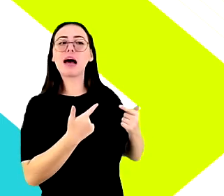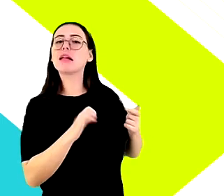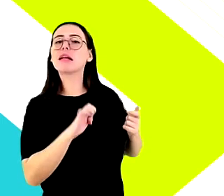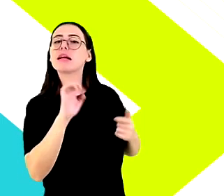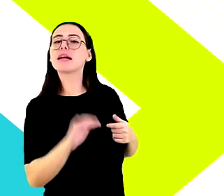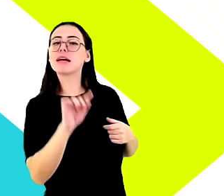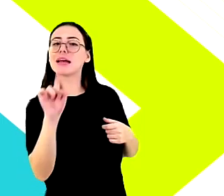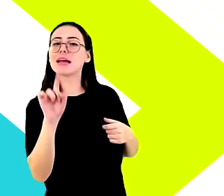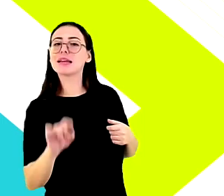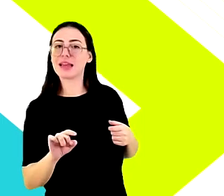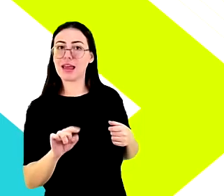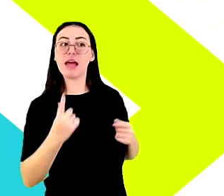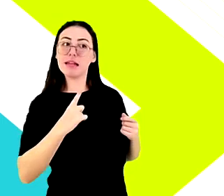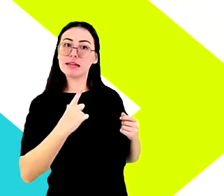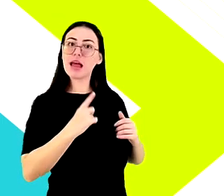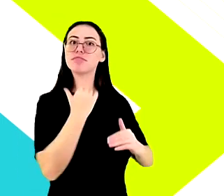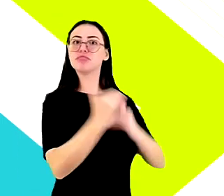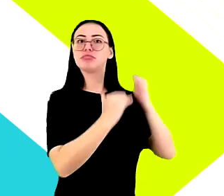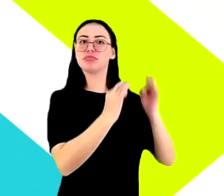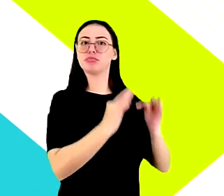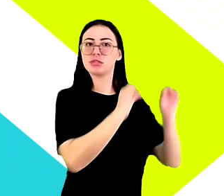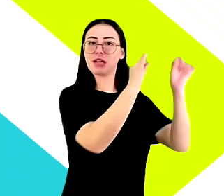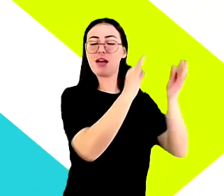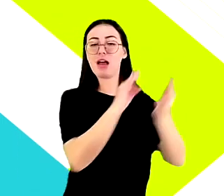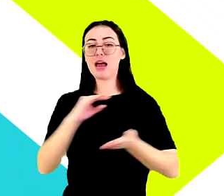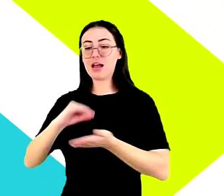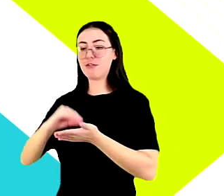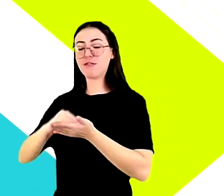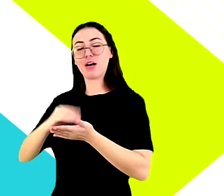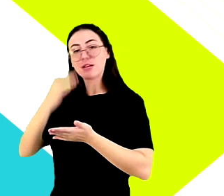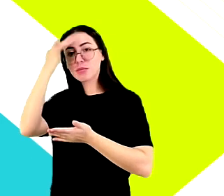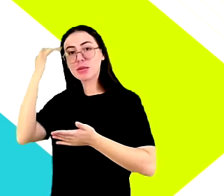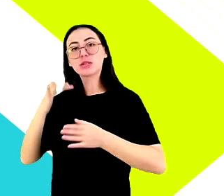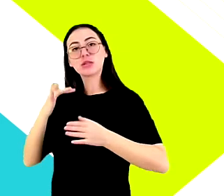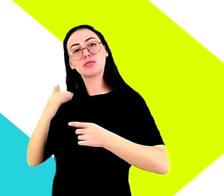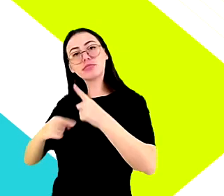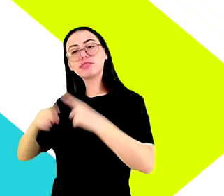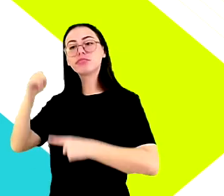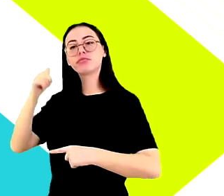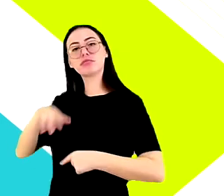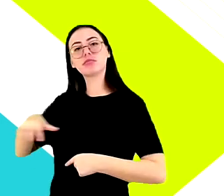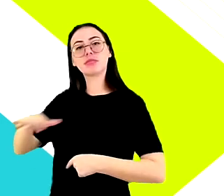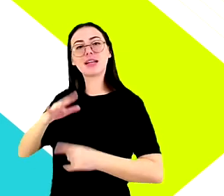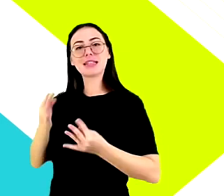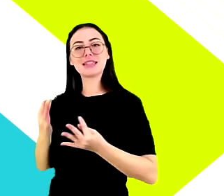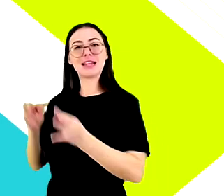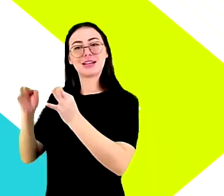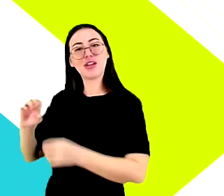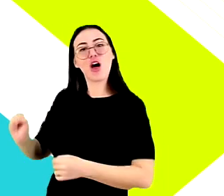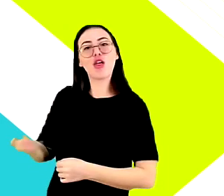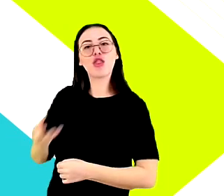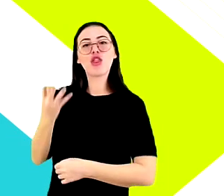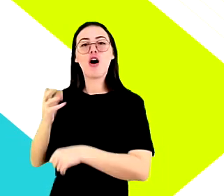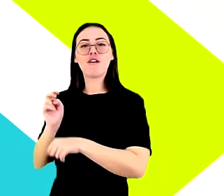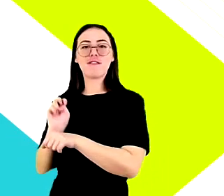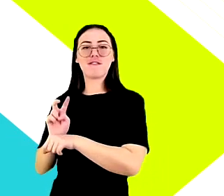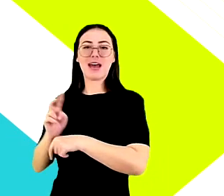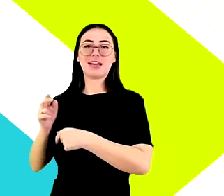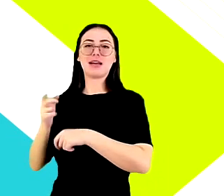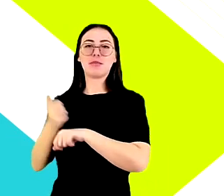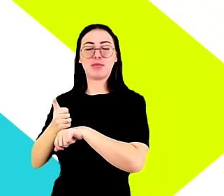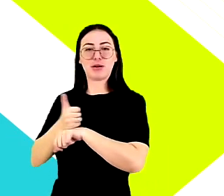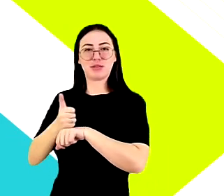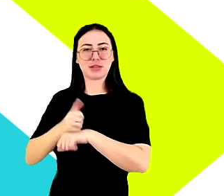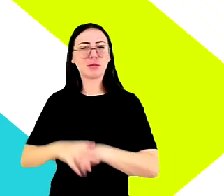ser capacitadas nessas novas carreiras. Então, analista de dados de drone. Imagina,